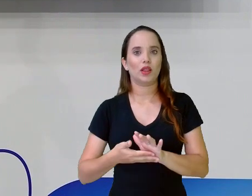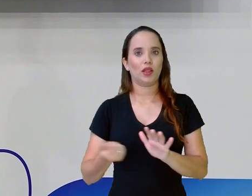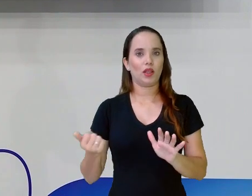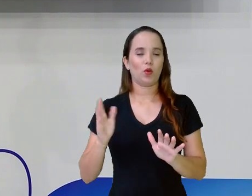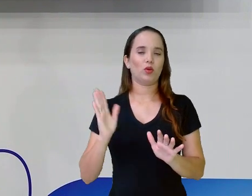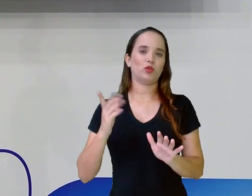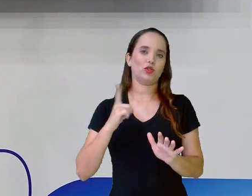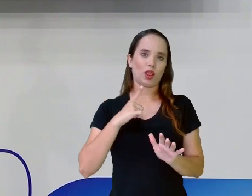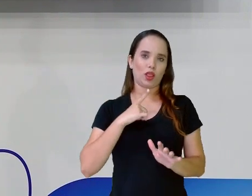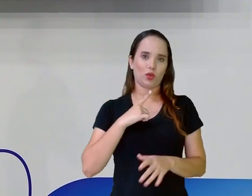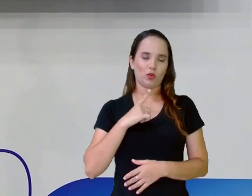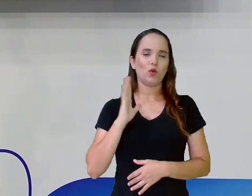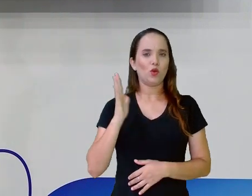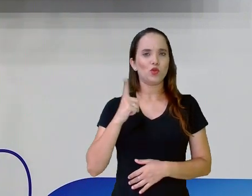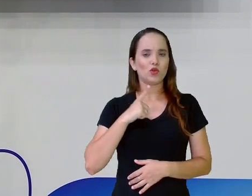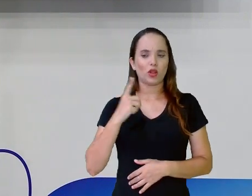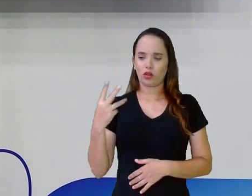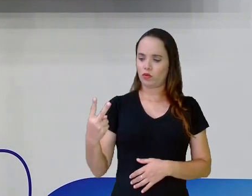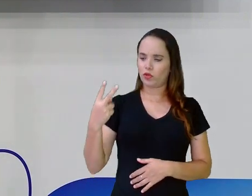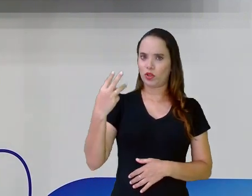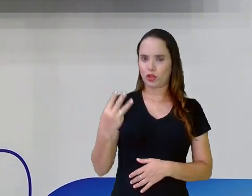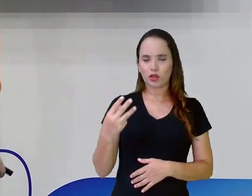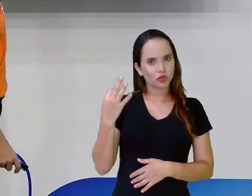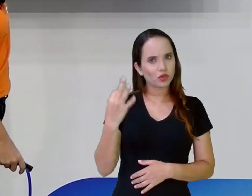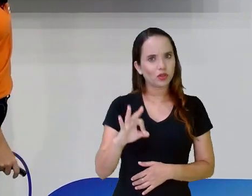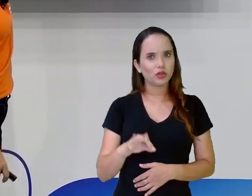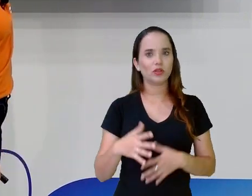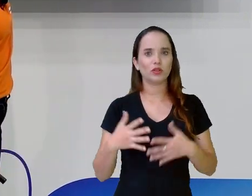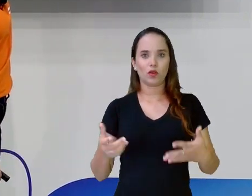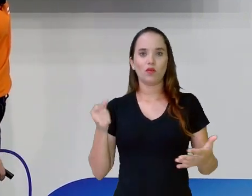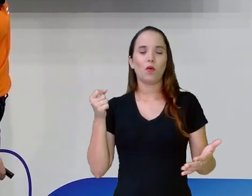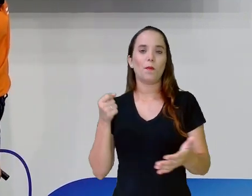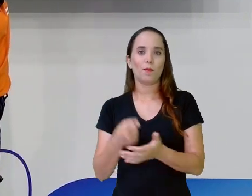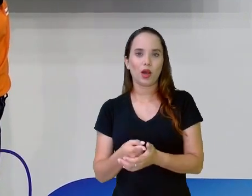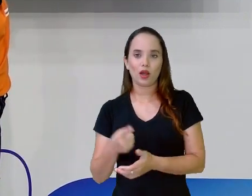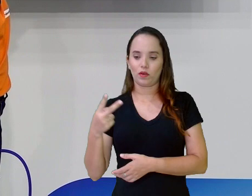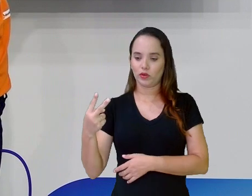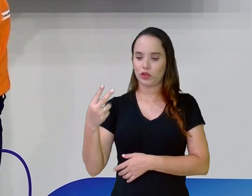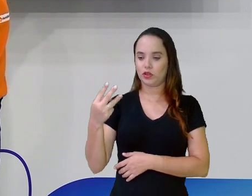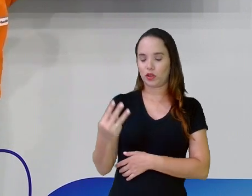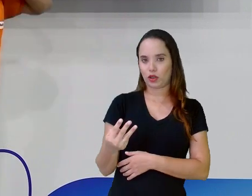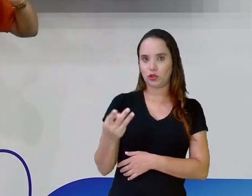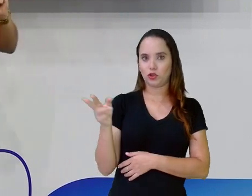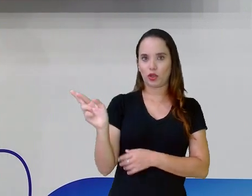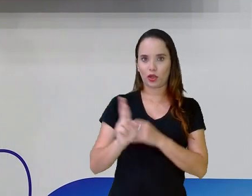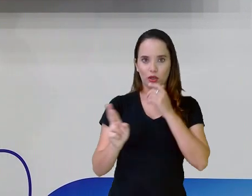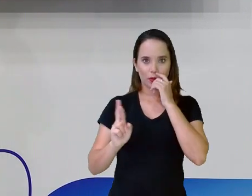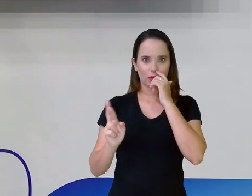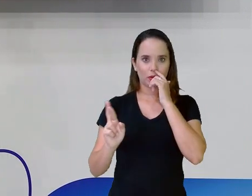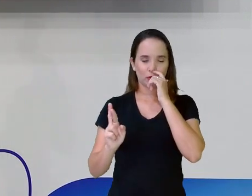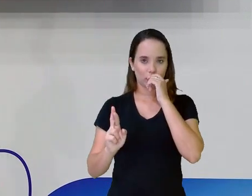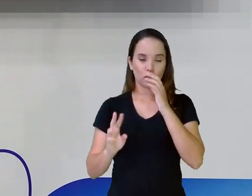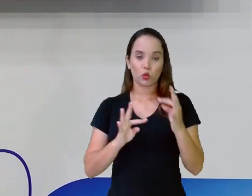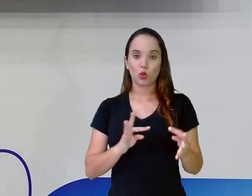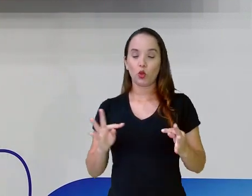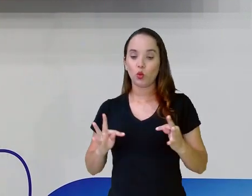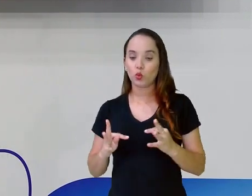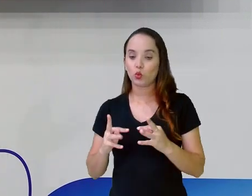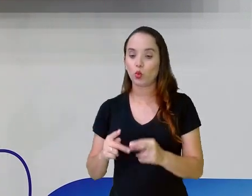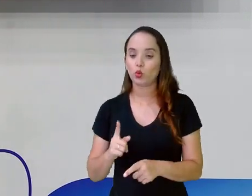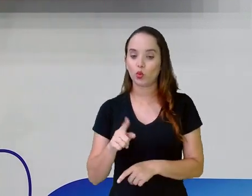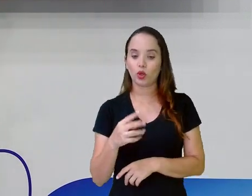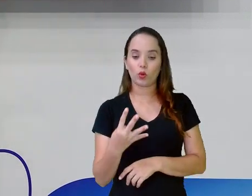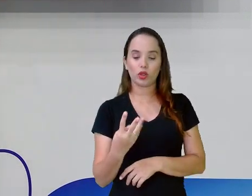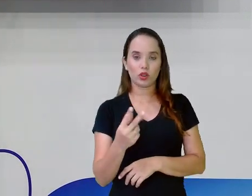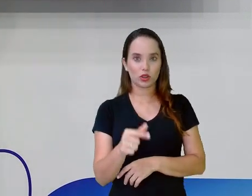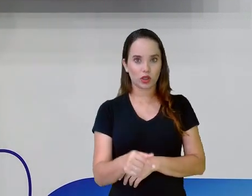tenho. Eu não já tenho os R$ 23, então eu vou pagar. Vou pagar R$ 23 de onde o total é